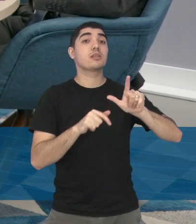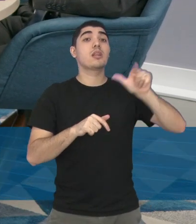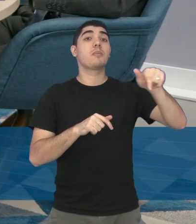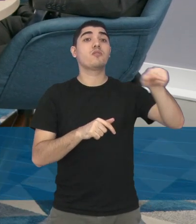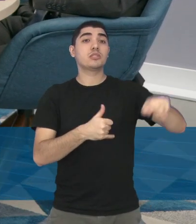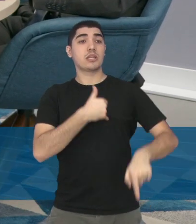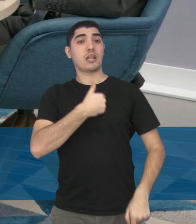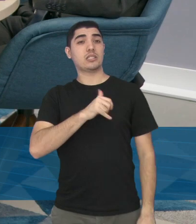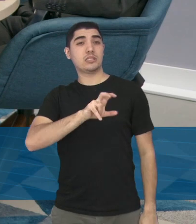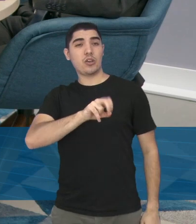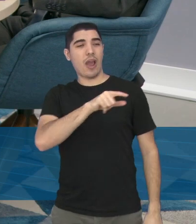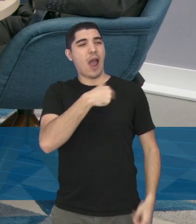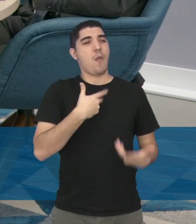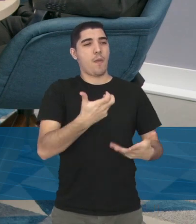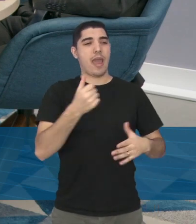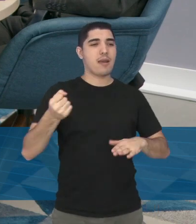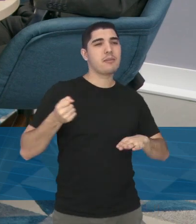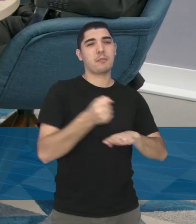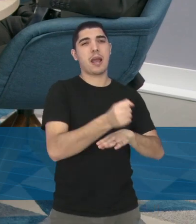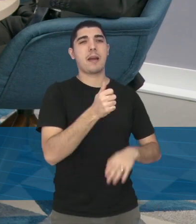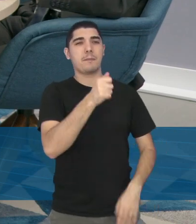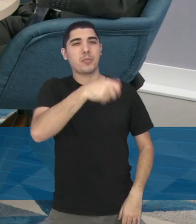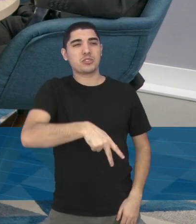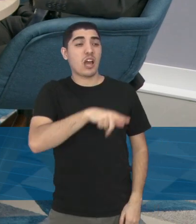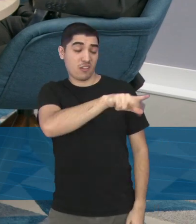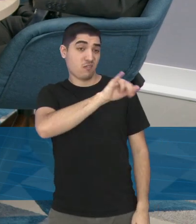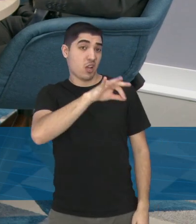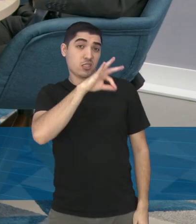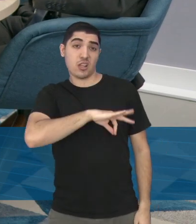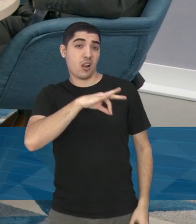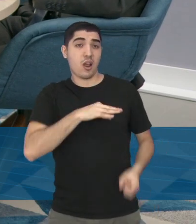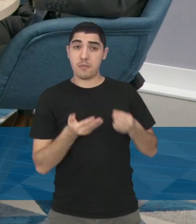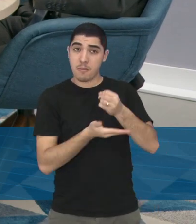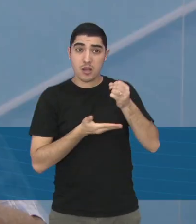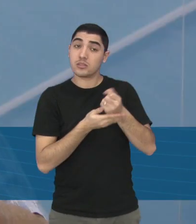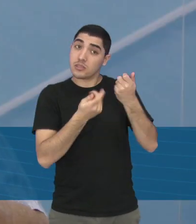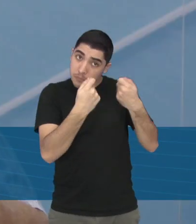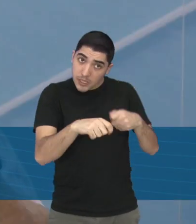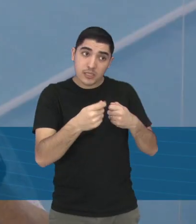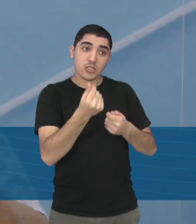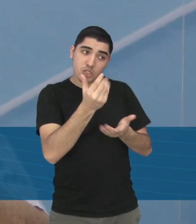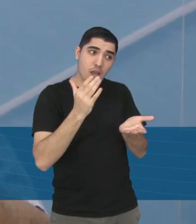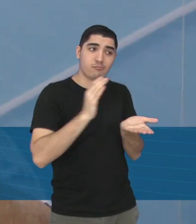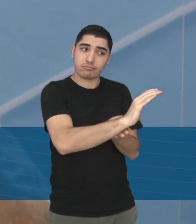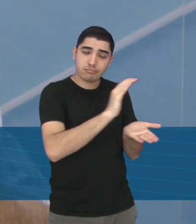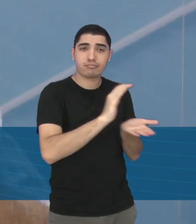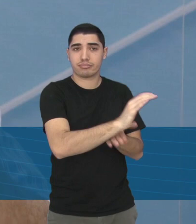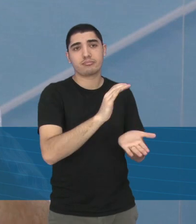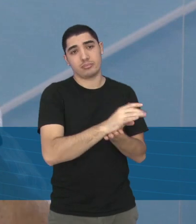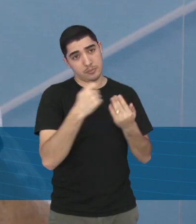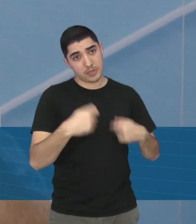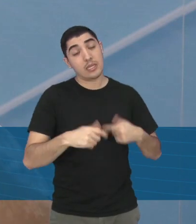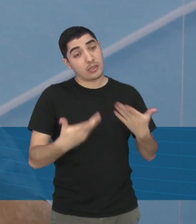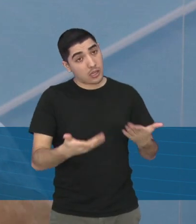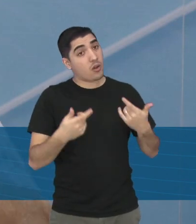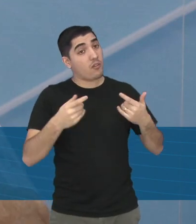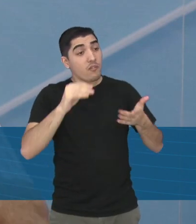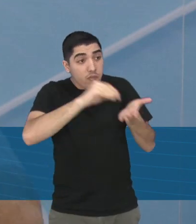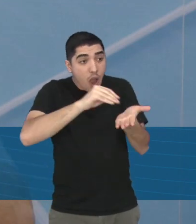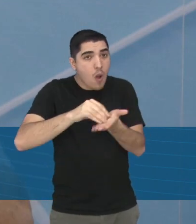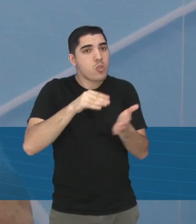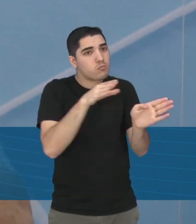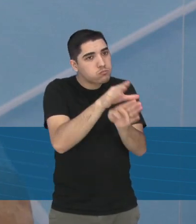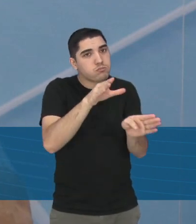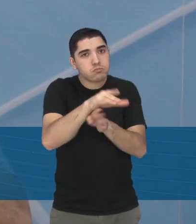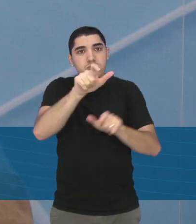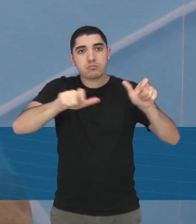anos, você vai querer entrar com o processo de aposentadoria, você vai ganhar um salário mínimo, então você tem que pagar a diferença. Uhum. Então tem que contribuir por fora, quer dizer, são orientações que têm que ser dadas para